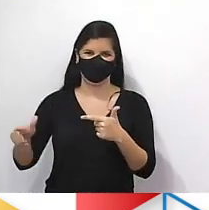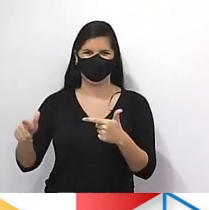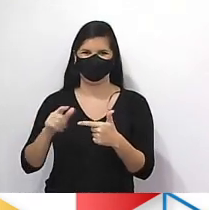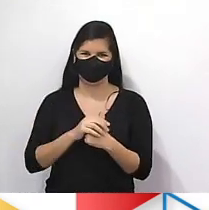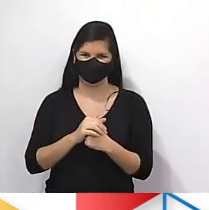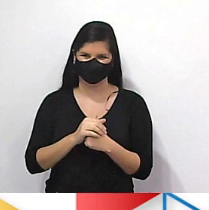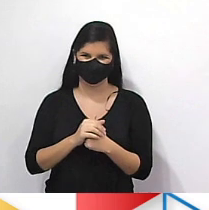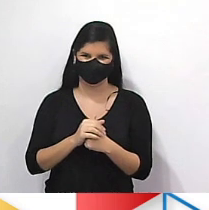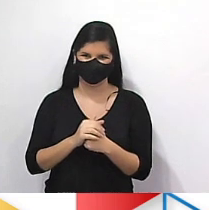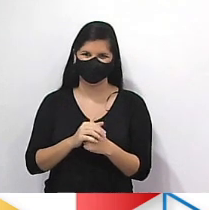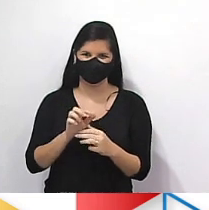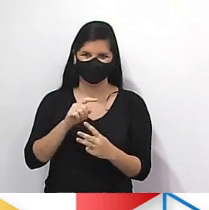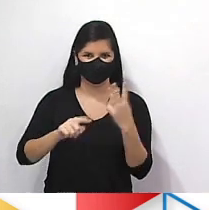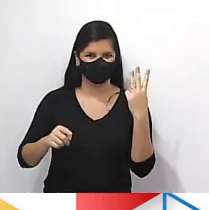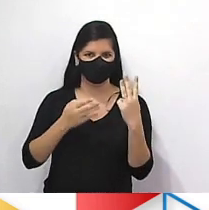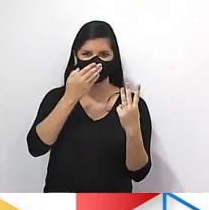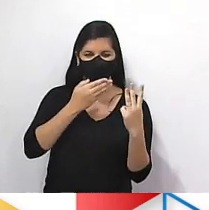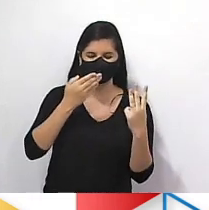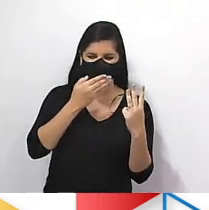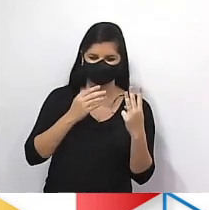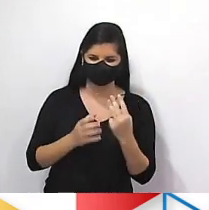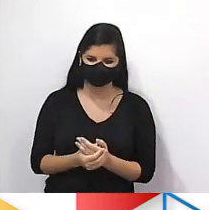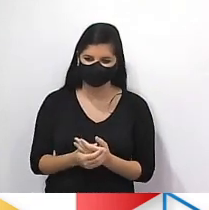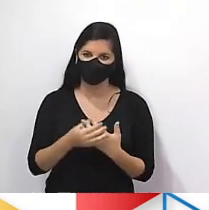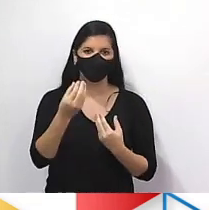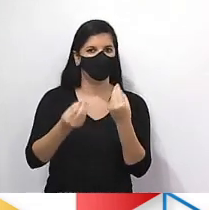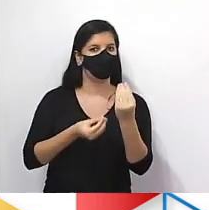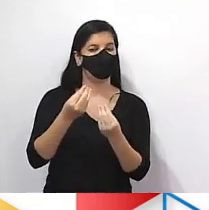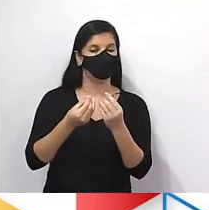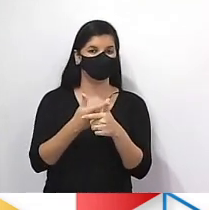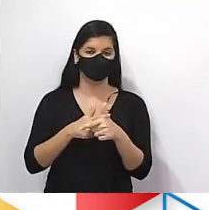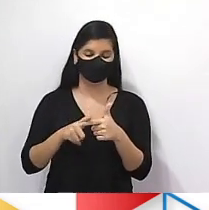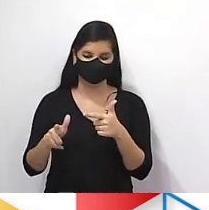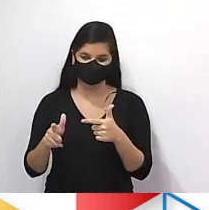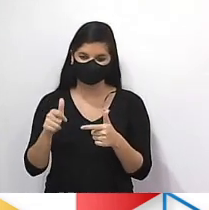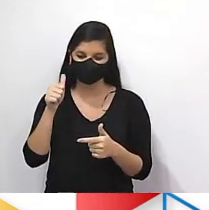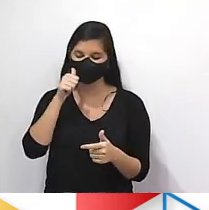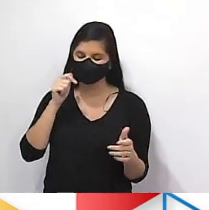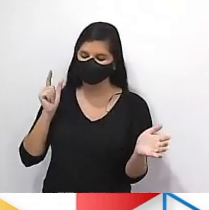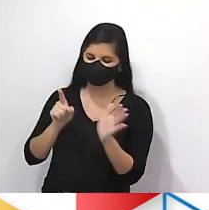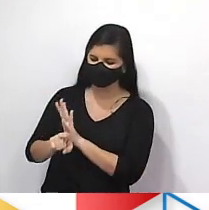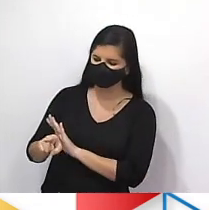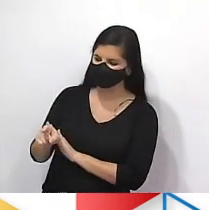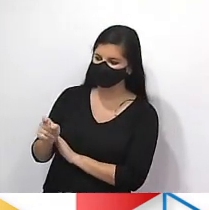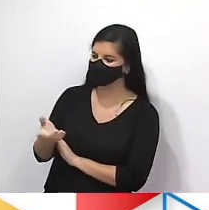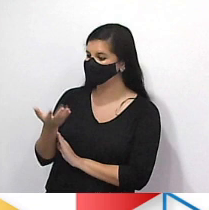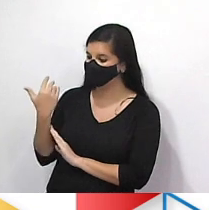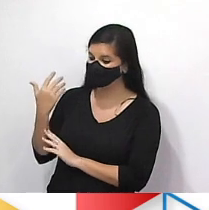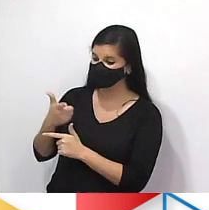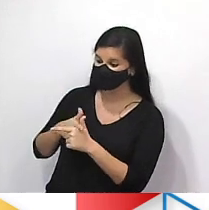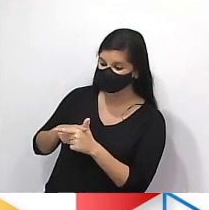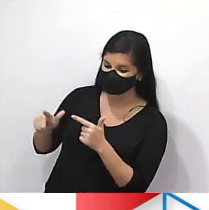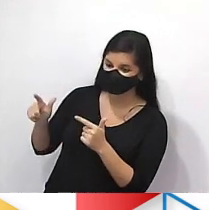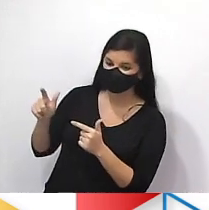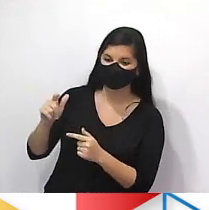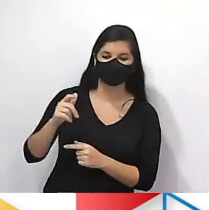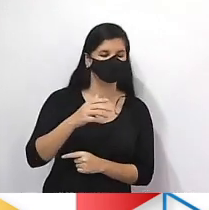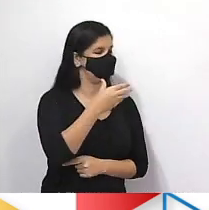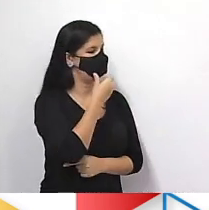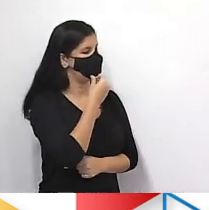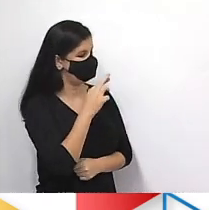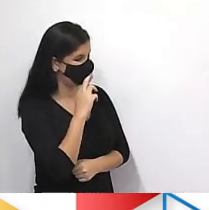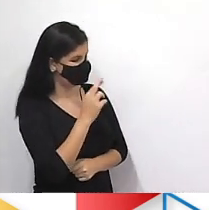docinhos que sobraram da sua festa de casamento. De que forma vão dividir? Ela pergunta, né? Vamos dividir nossos doces? E aí ele já